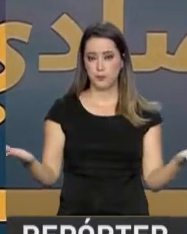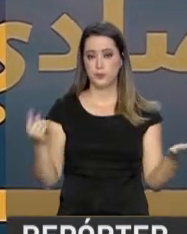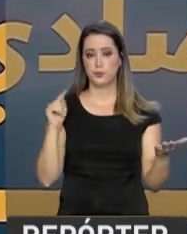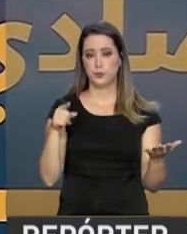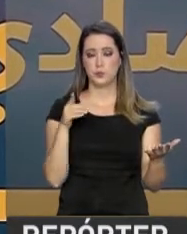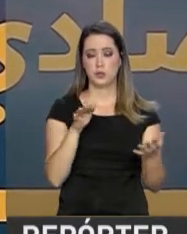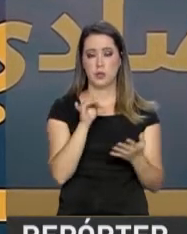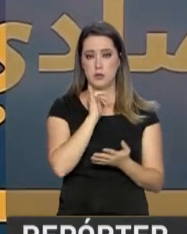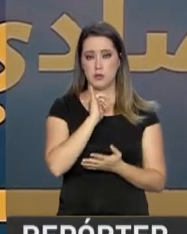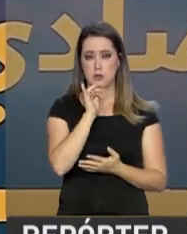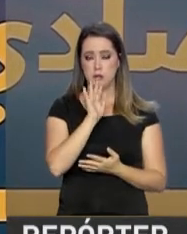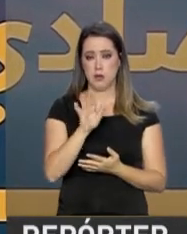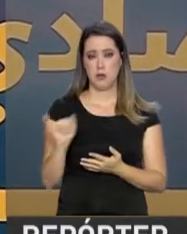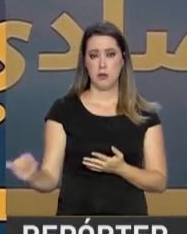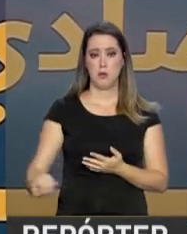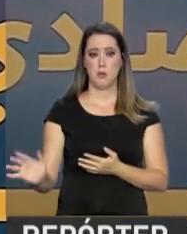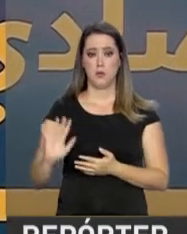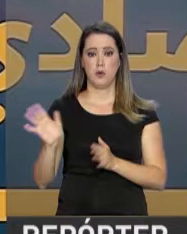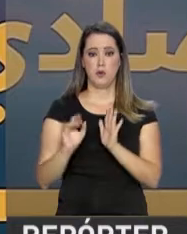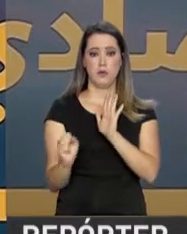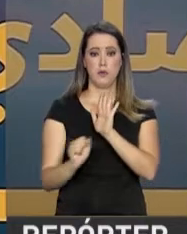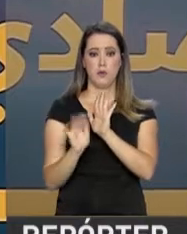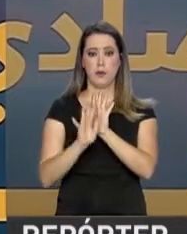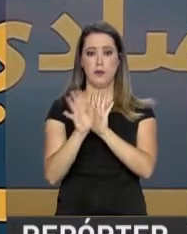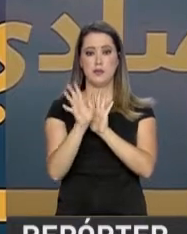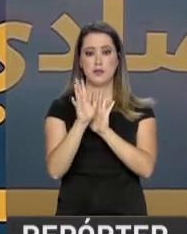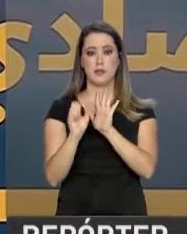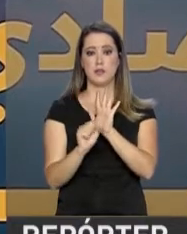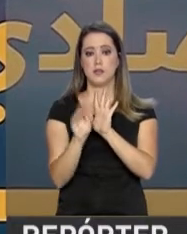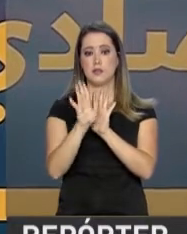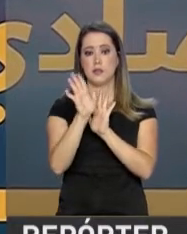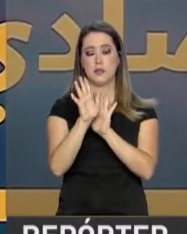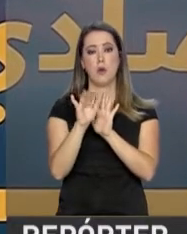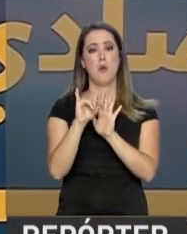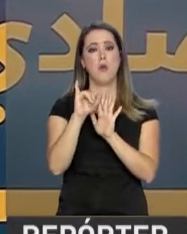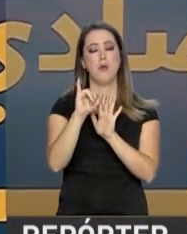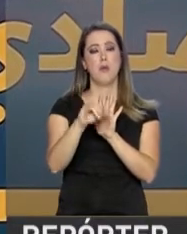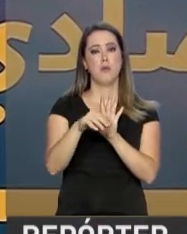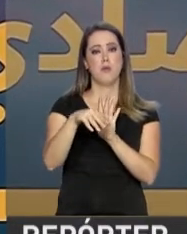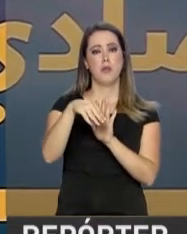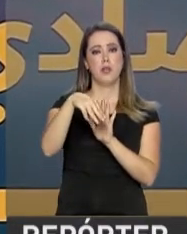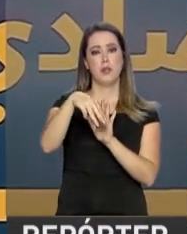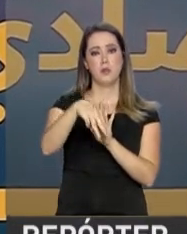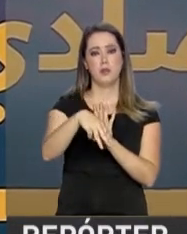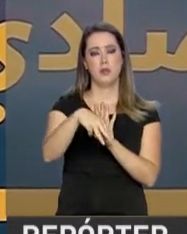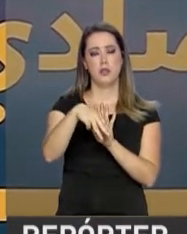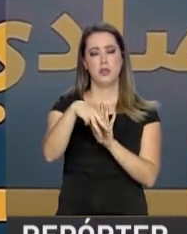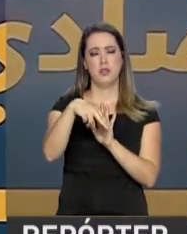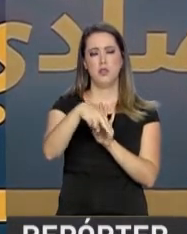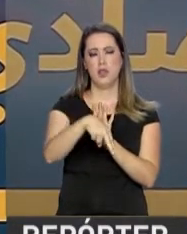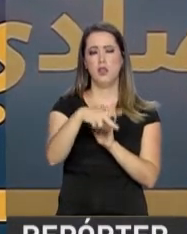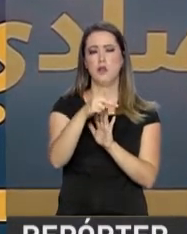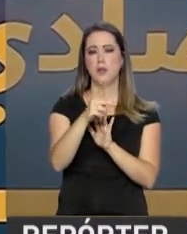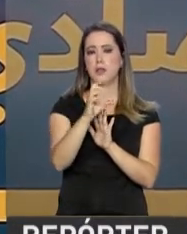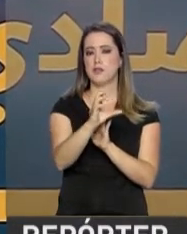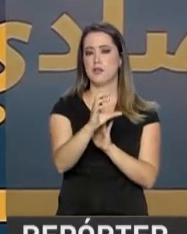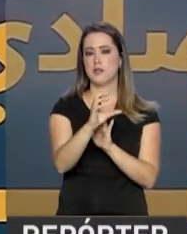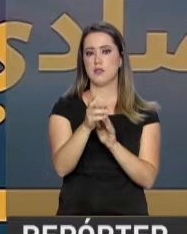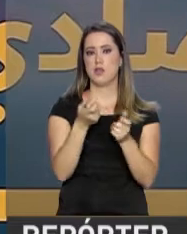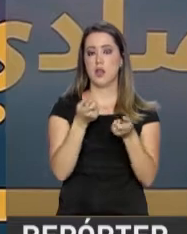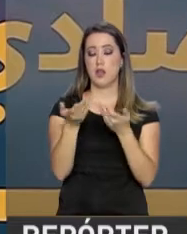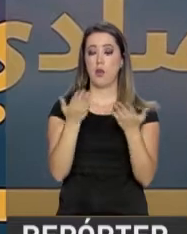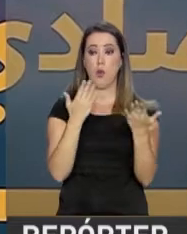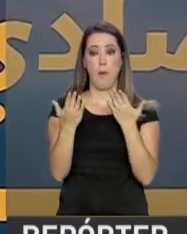inflação do medida do e pelo que eu sei por exemplo que é um índice que calcula melhor a